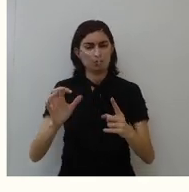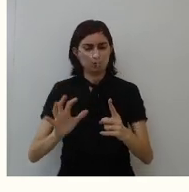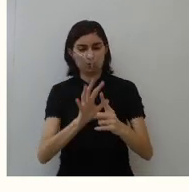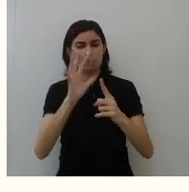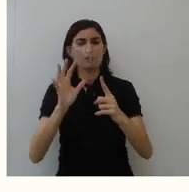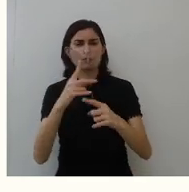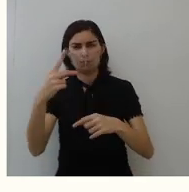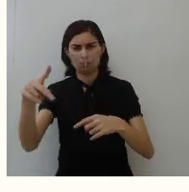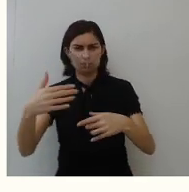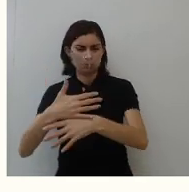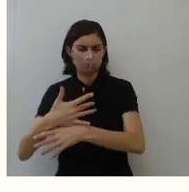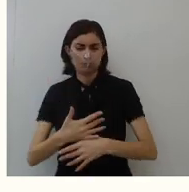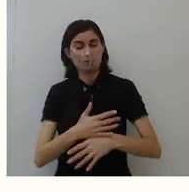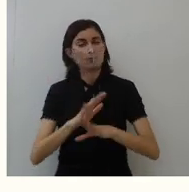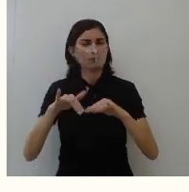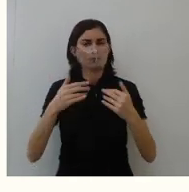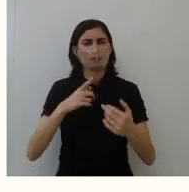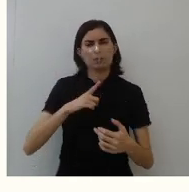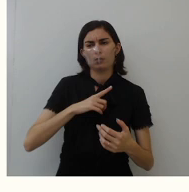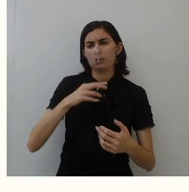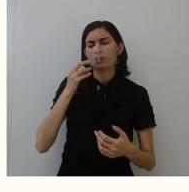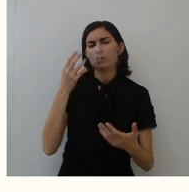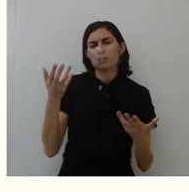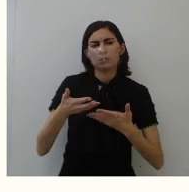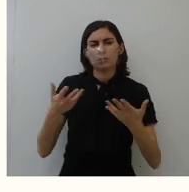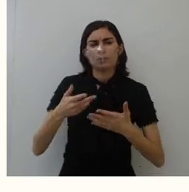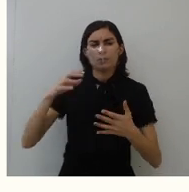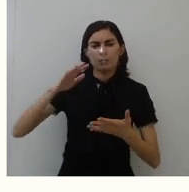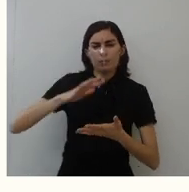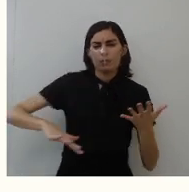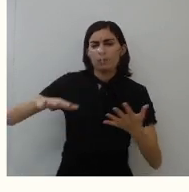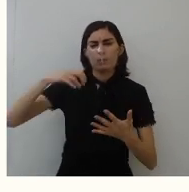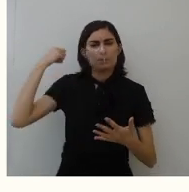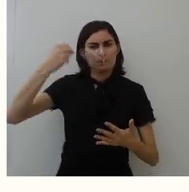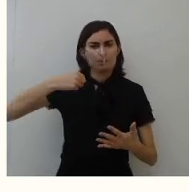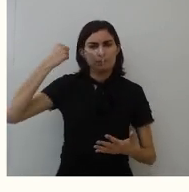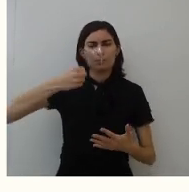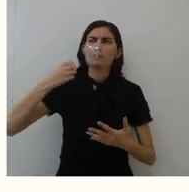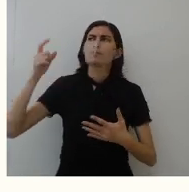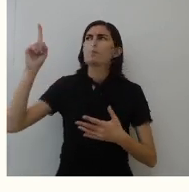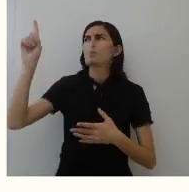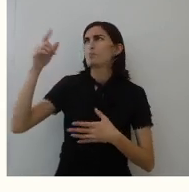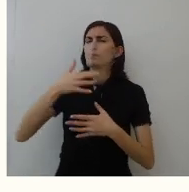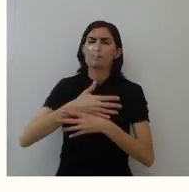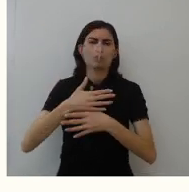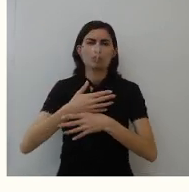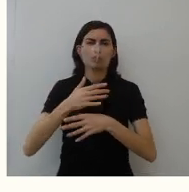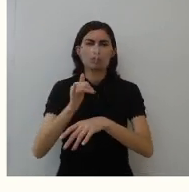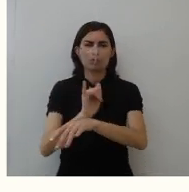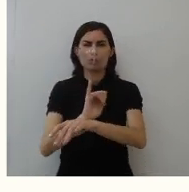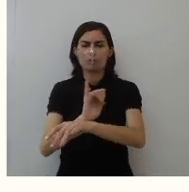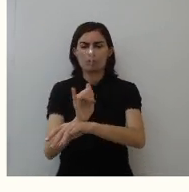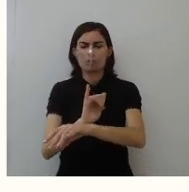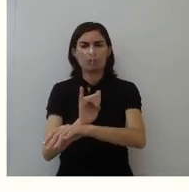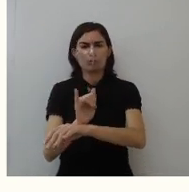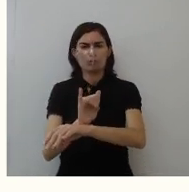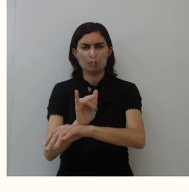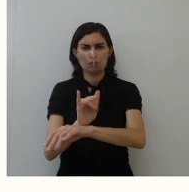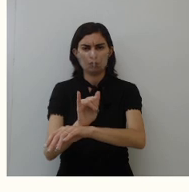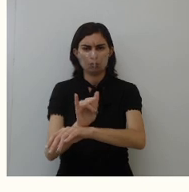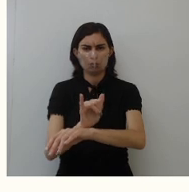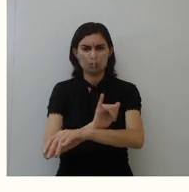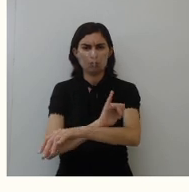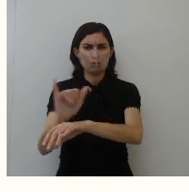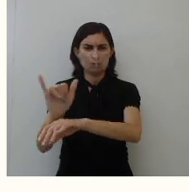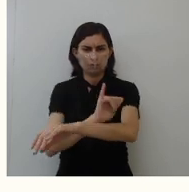dessas cidades. Então, está tendo um protesto na cidade de Nova York. Percebam como isso influenciou